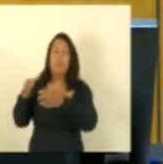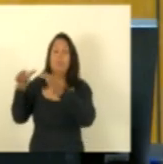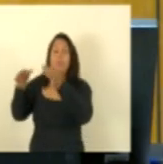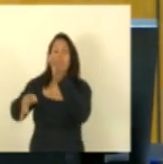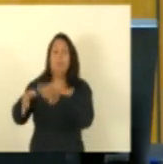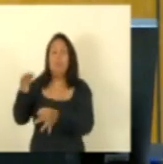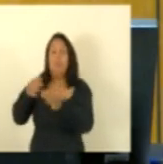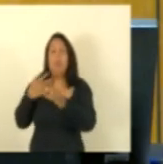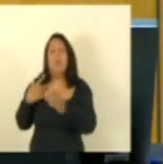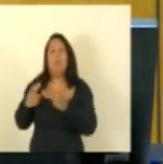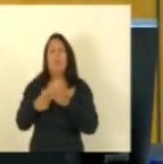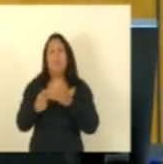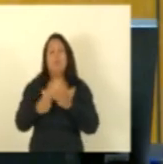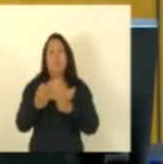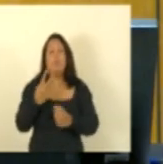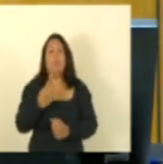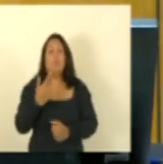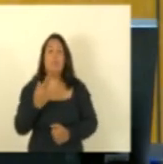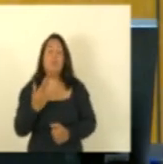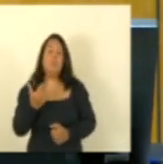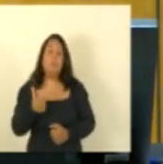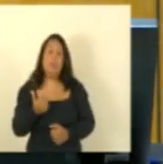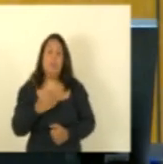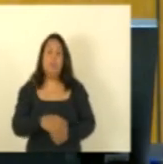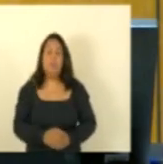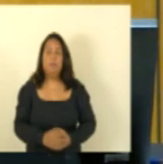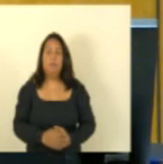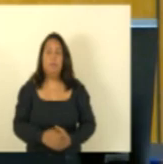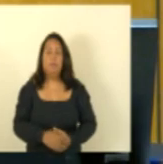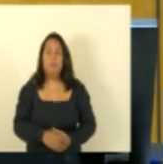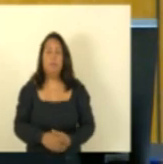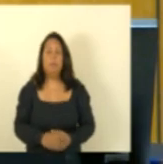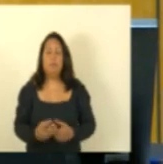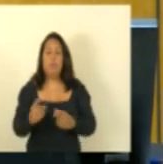forma do artigo 276 do Regimento Interno.